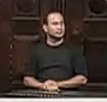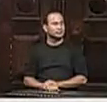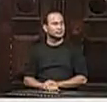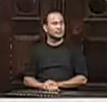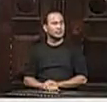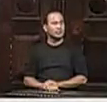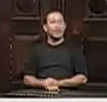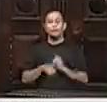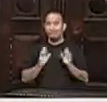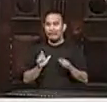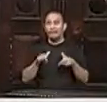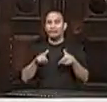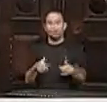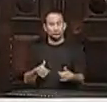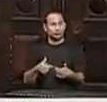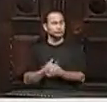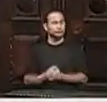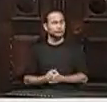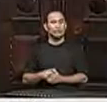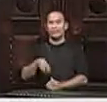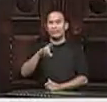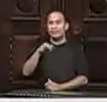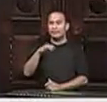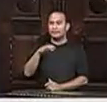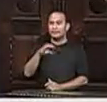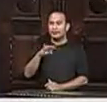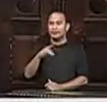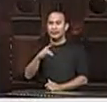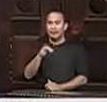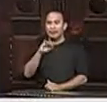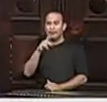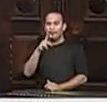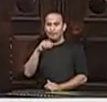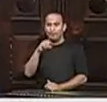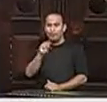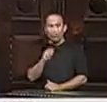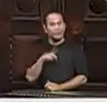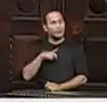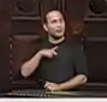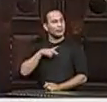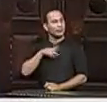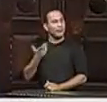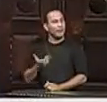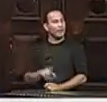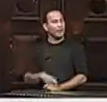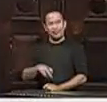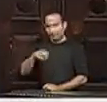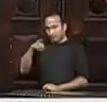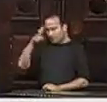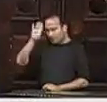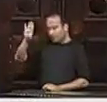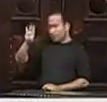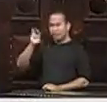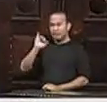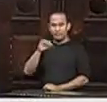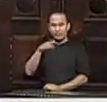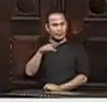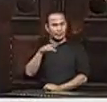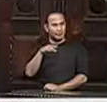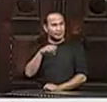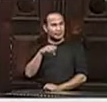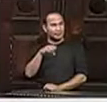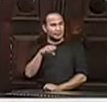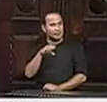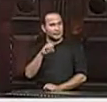no comportamento da receita de impostos, particularmente no principal deles, que é o ICMS.